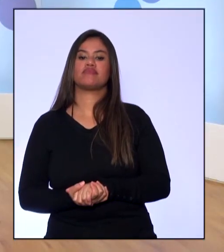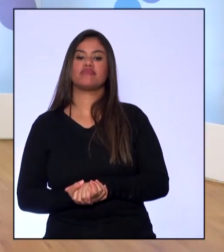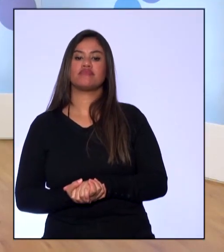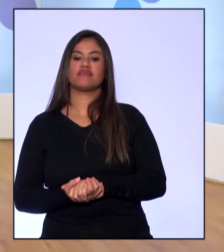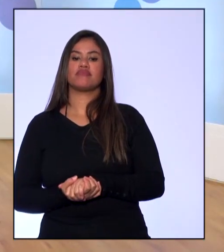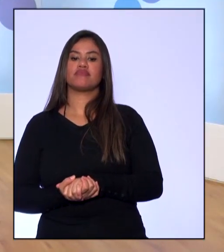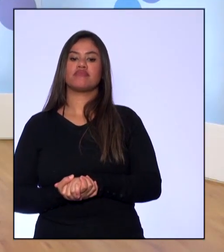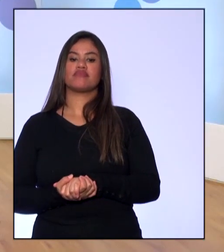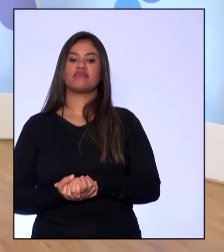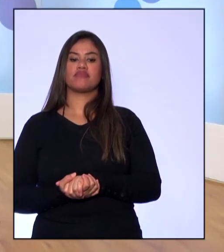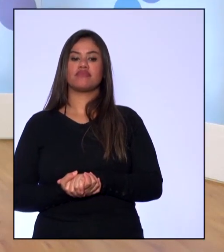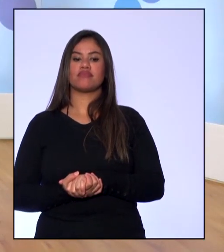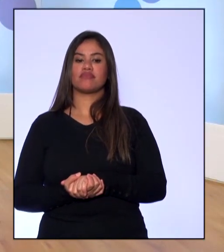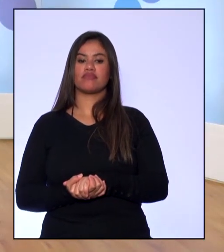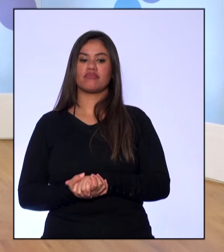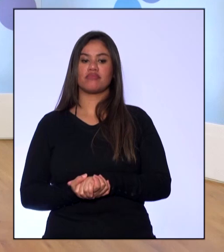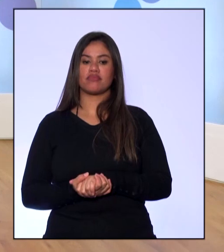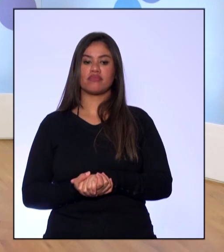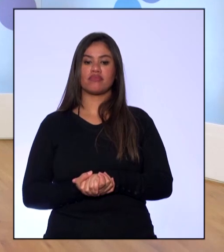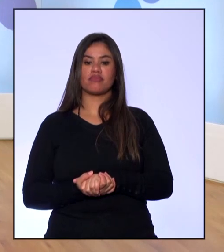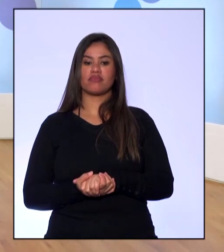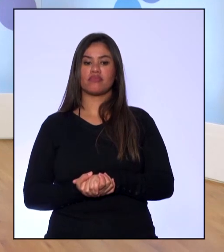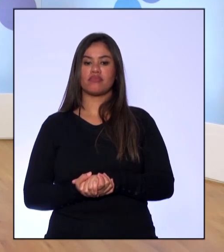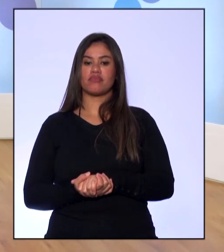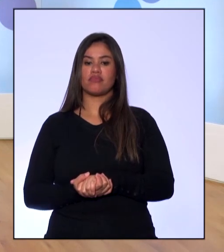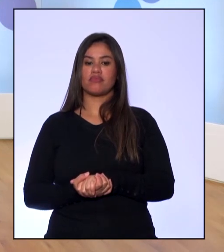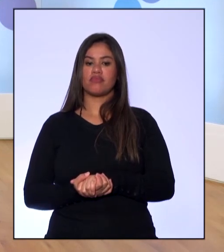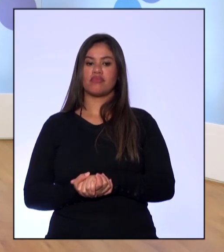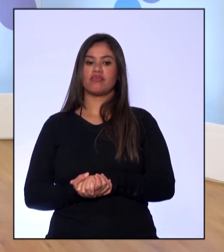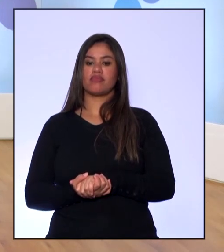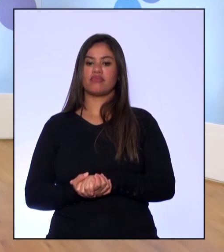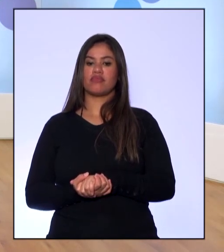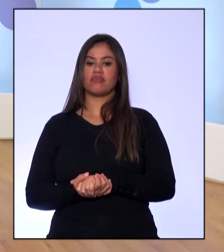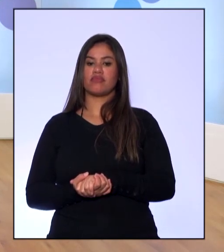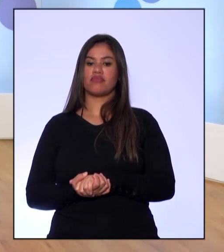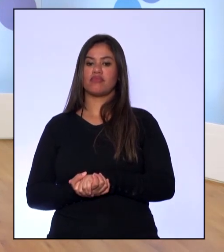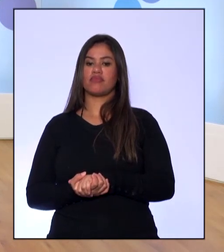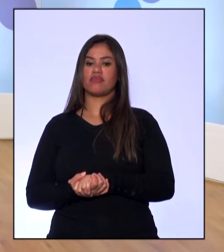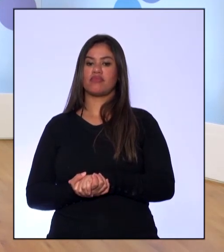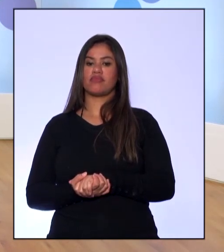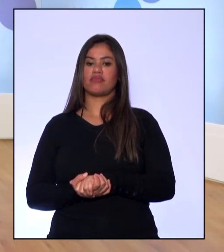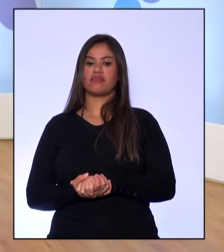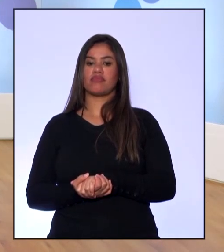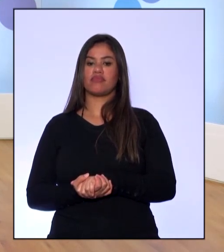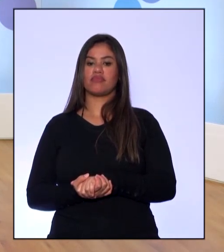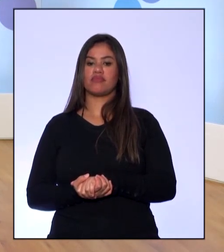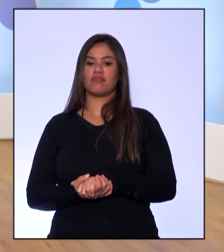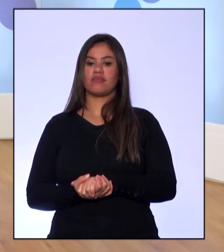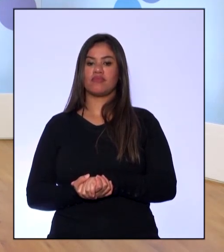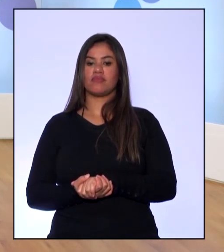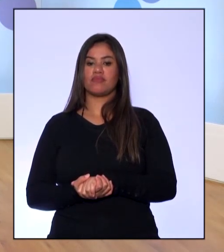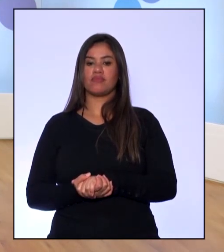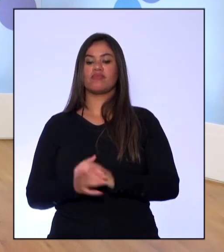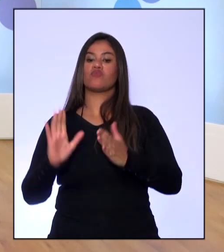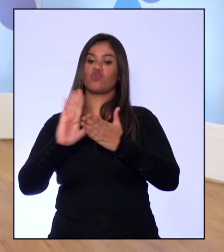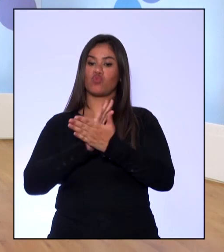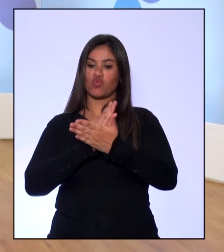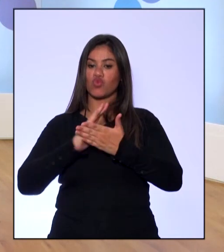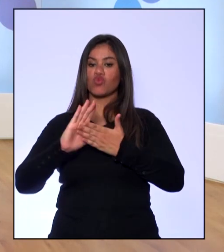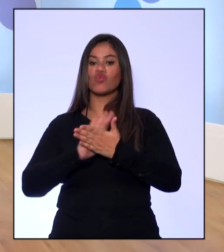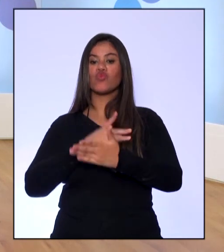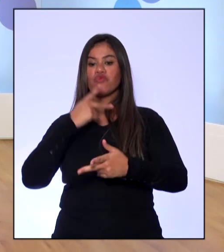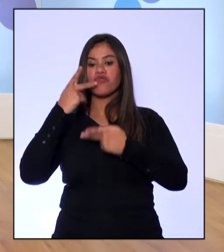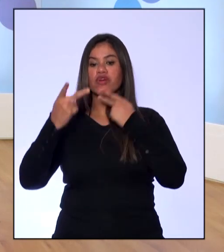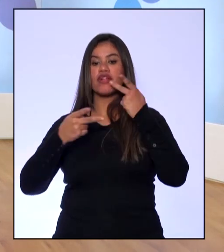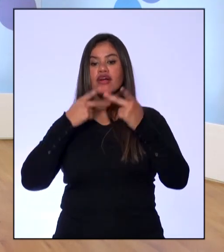Ainda nada. Por Bom, enquanto. gente, olha, Deixa vou eu ver. dizer. Ah, tá. Humor, crítica. Estão respondendo a respeito do humor